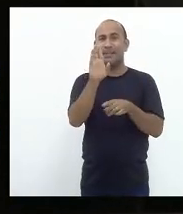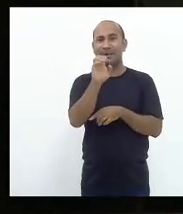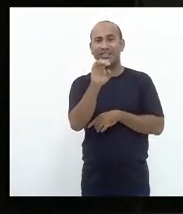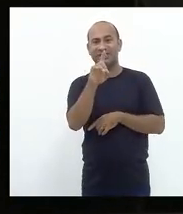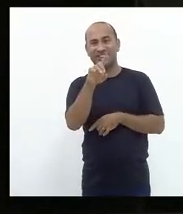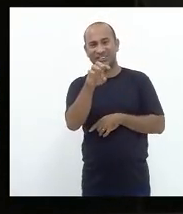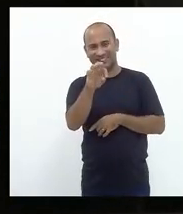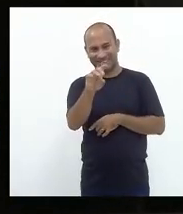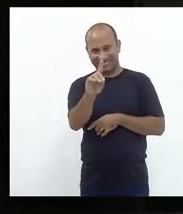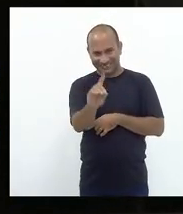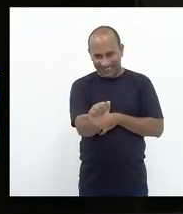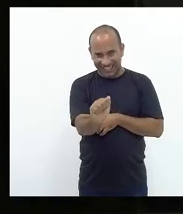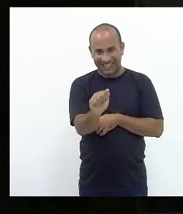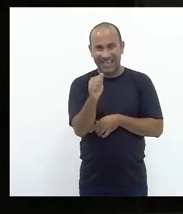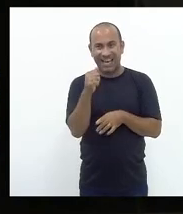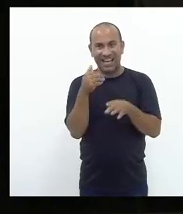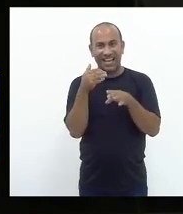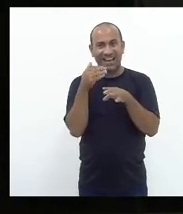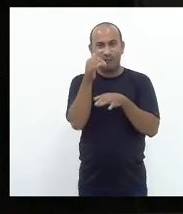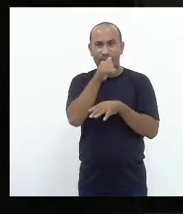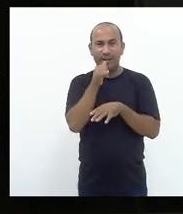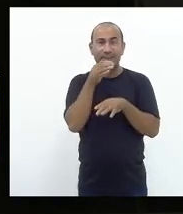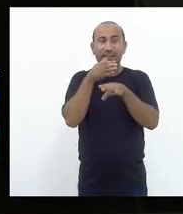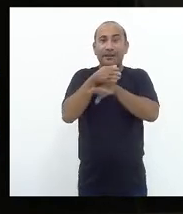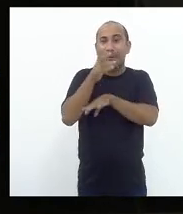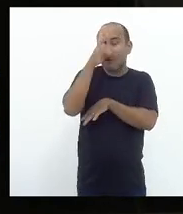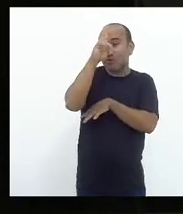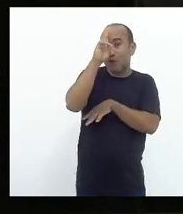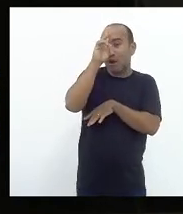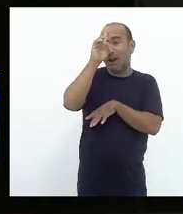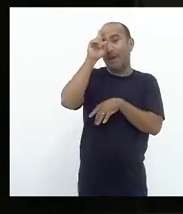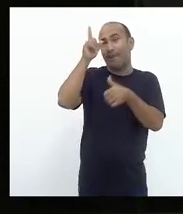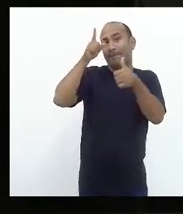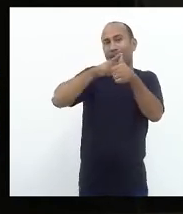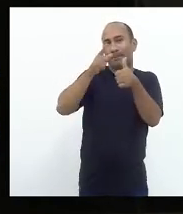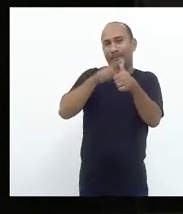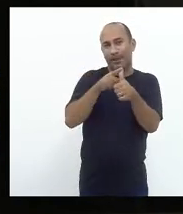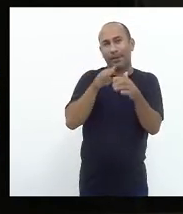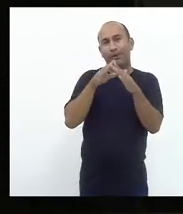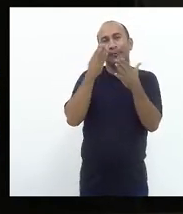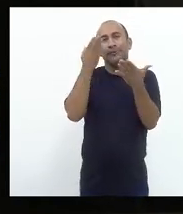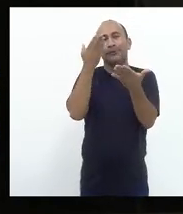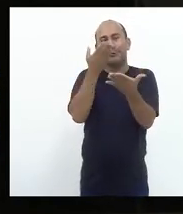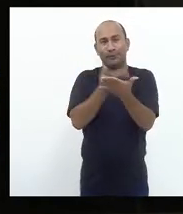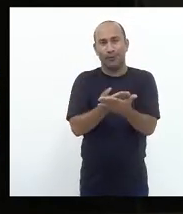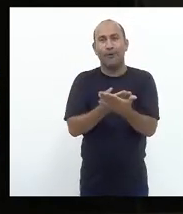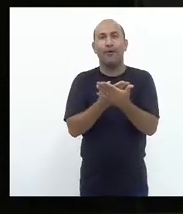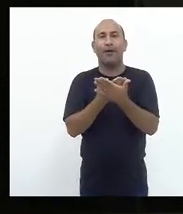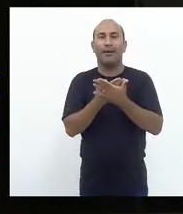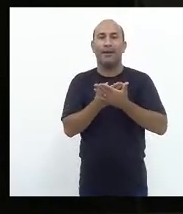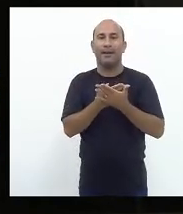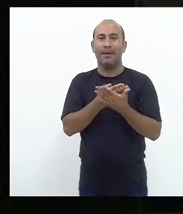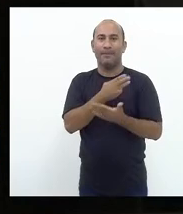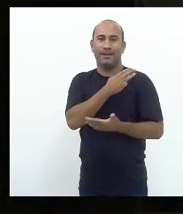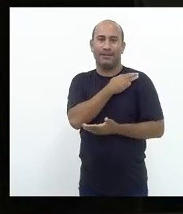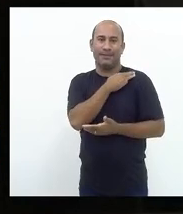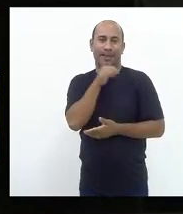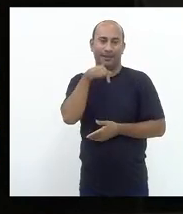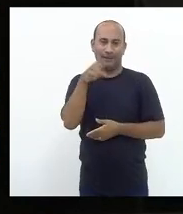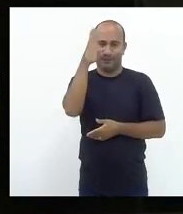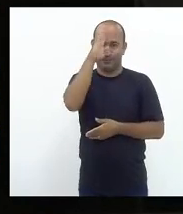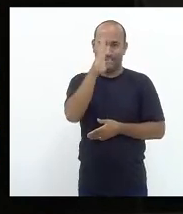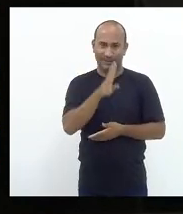história, onde ela estaria recebendo a primeira escola técnico-cívico-militar do